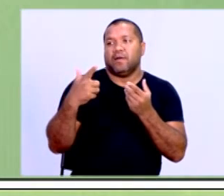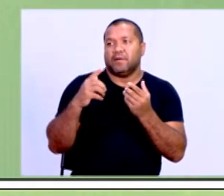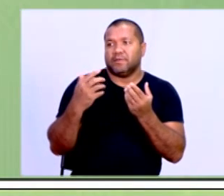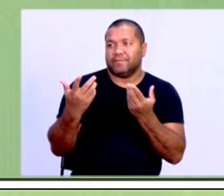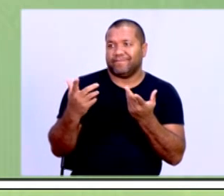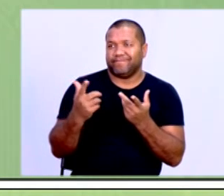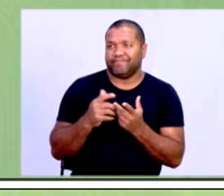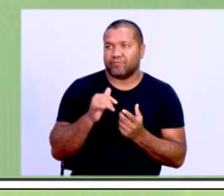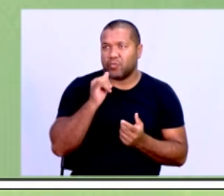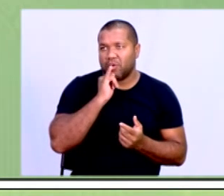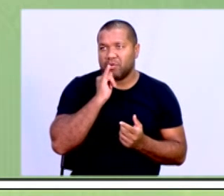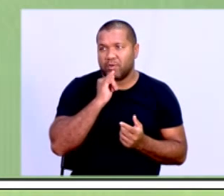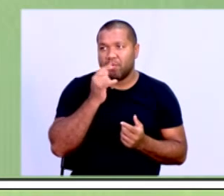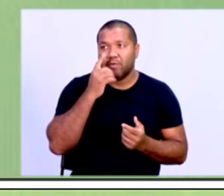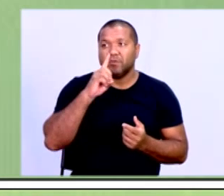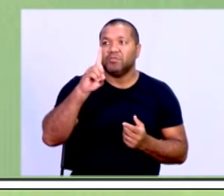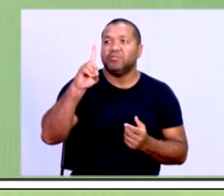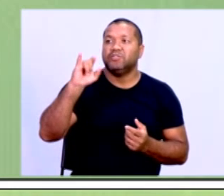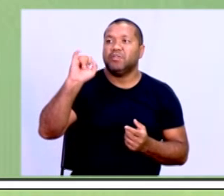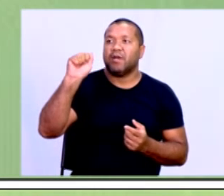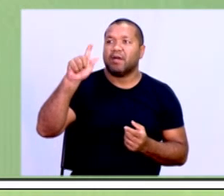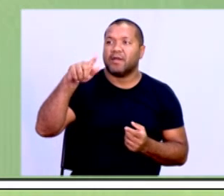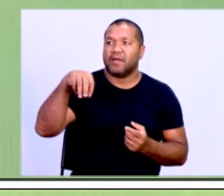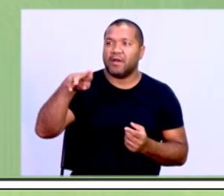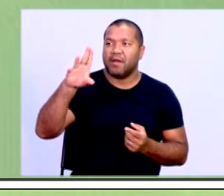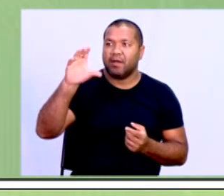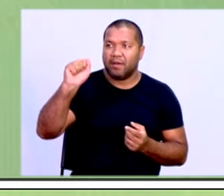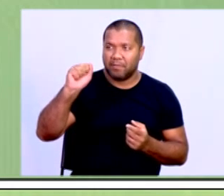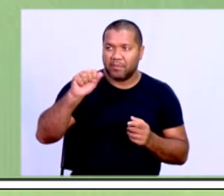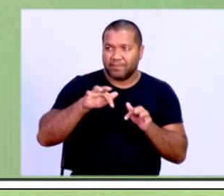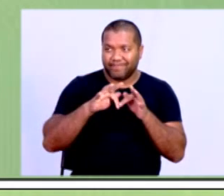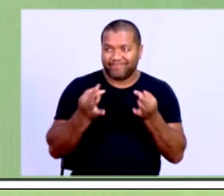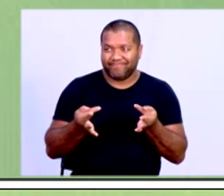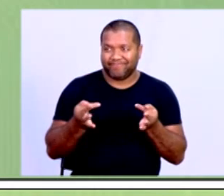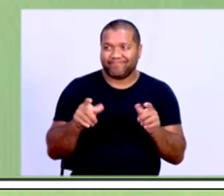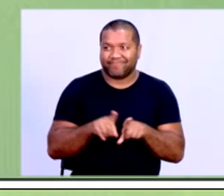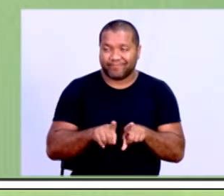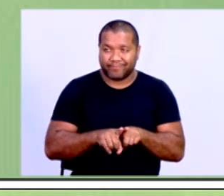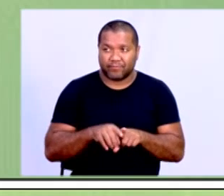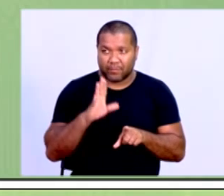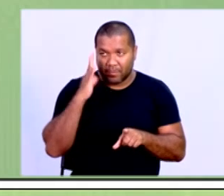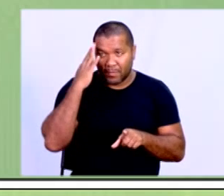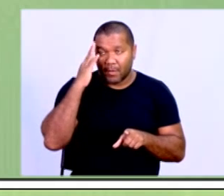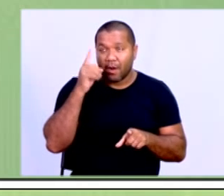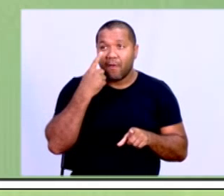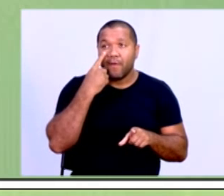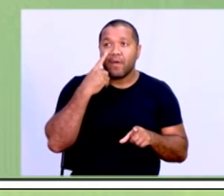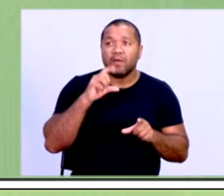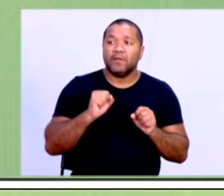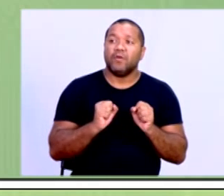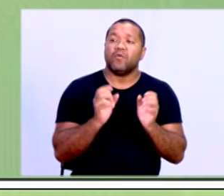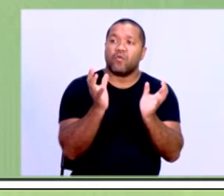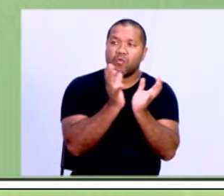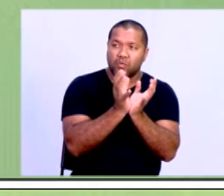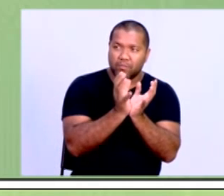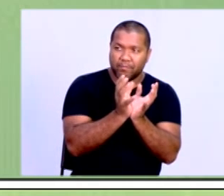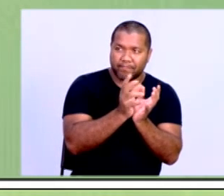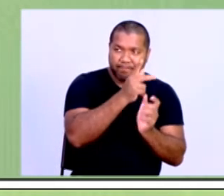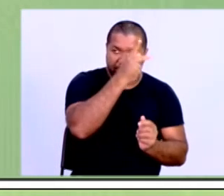aqui no nosso exemplo um diagrama bem simples também para entendermos melhor. Então, eu tenho a classe